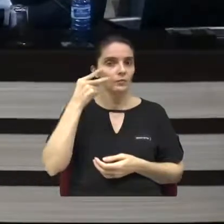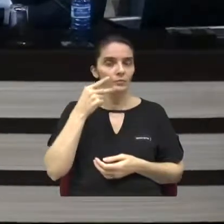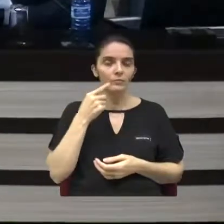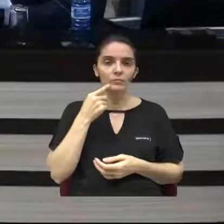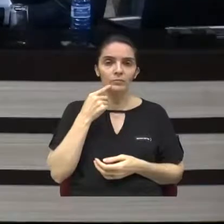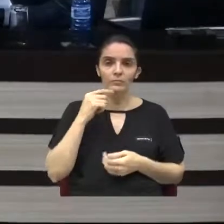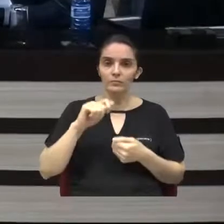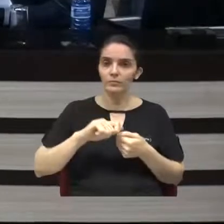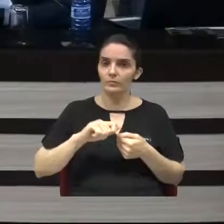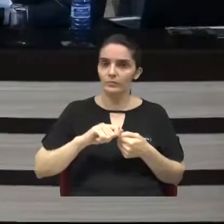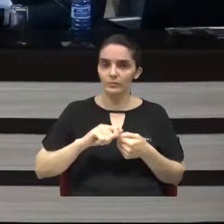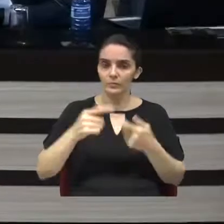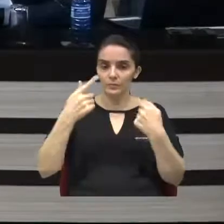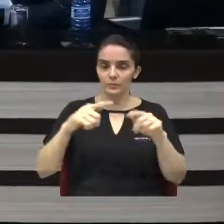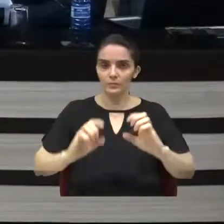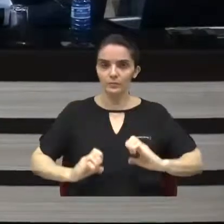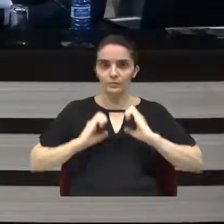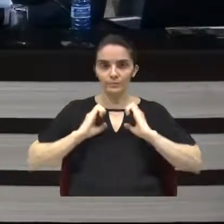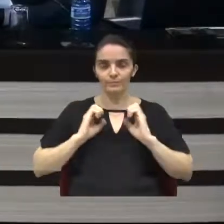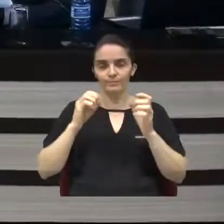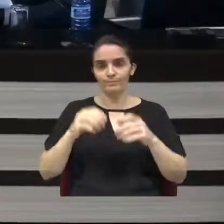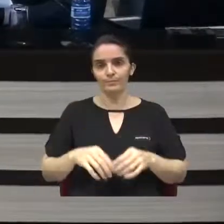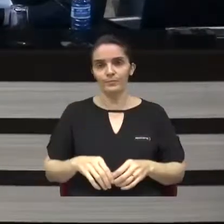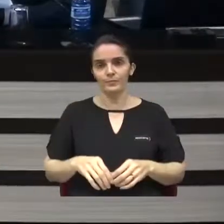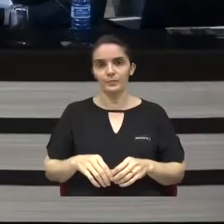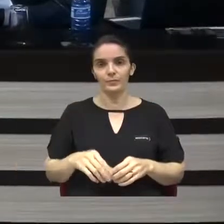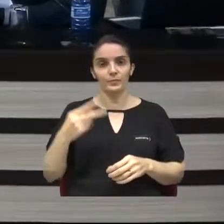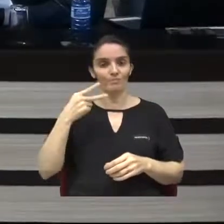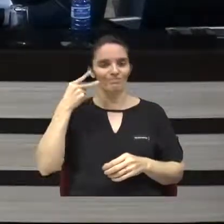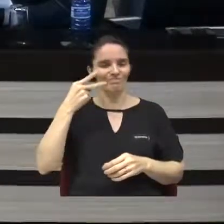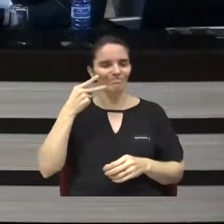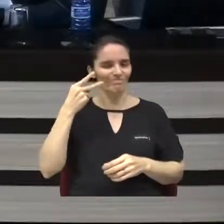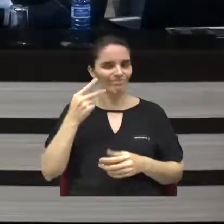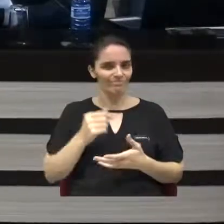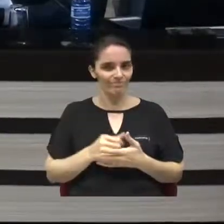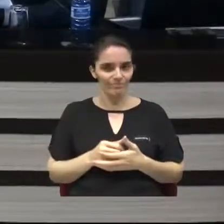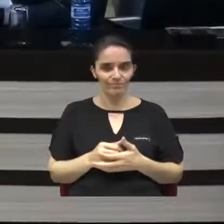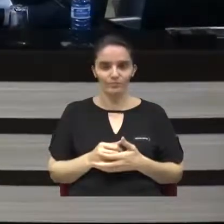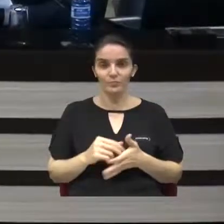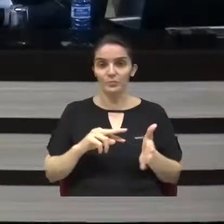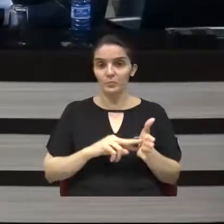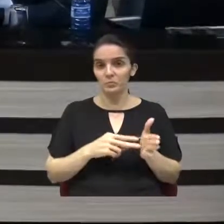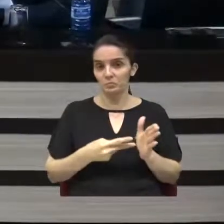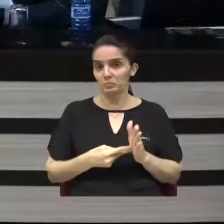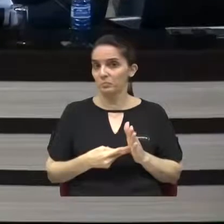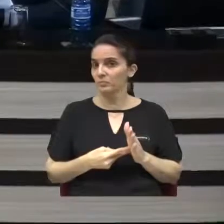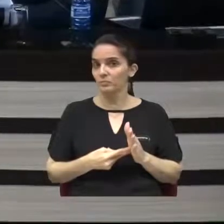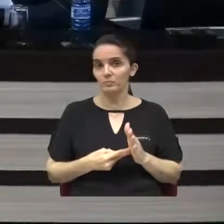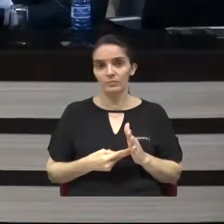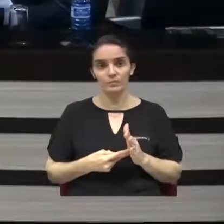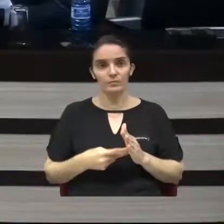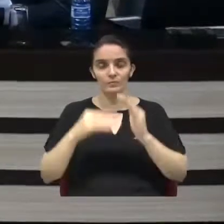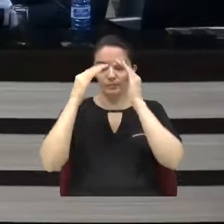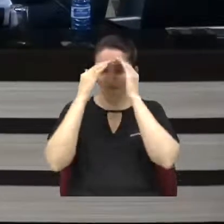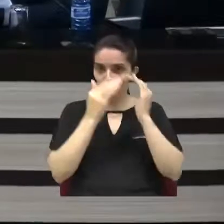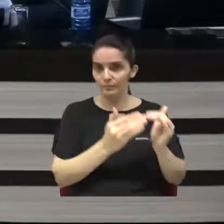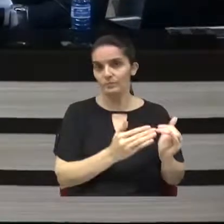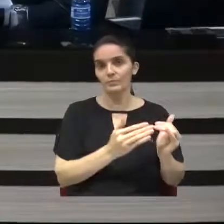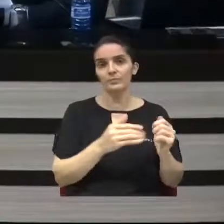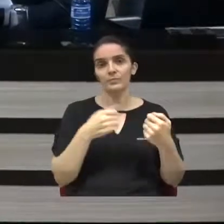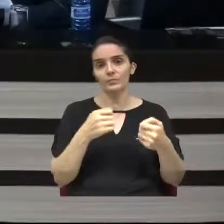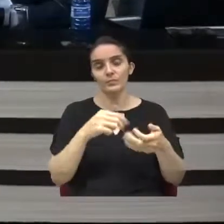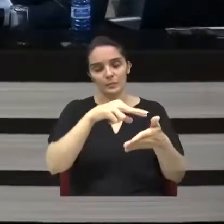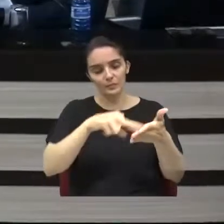Silva fere a ética parlamentar e, para além disso, configura a falta de decoro parlamentar passível da análise